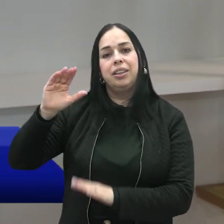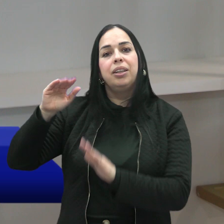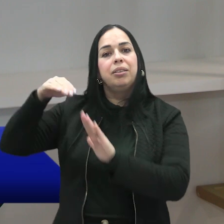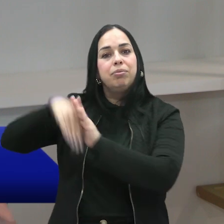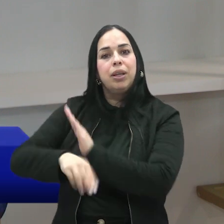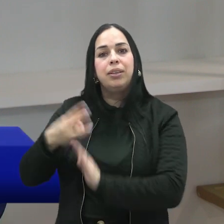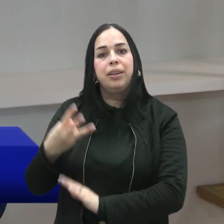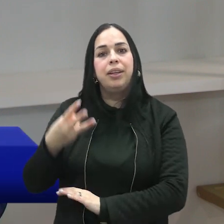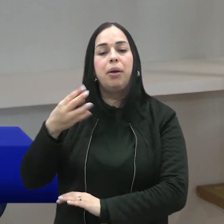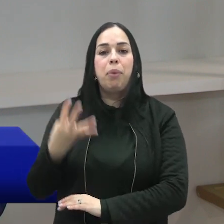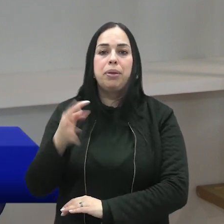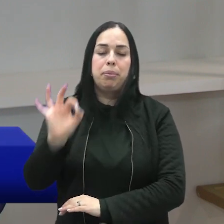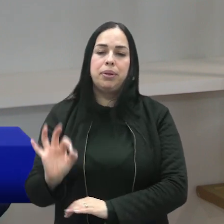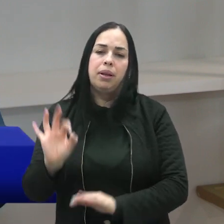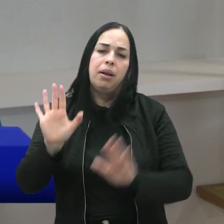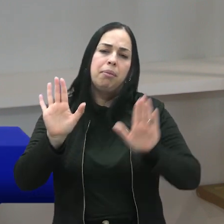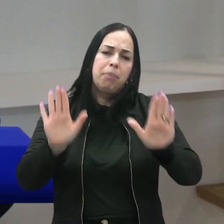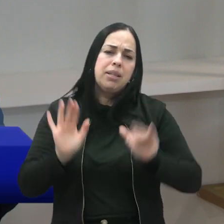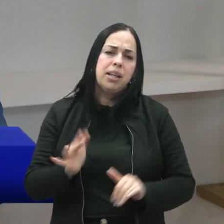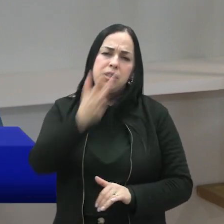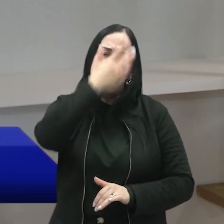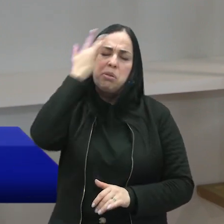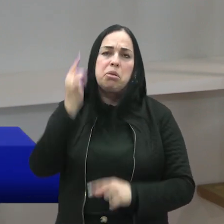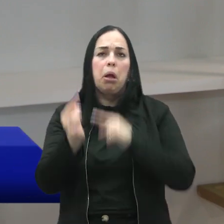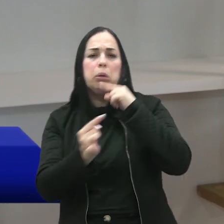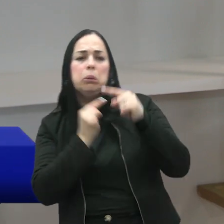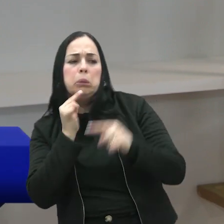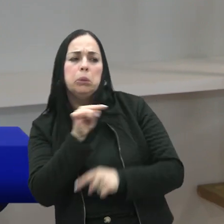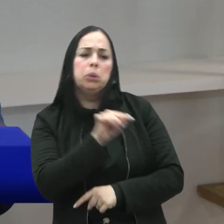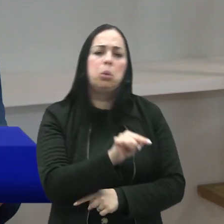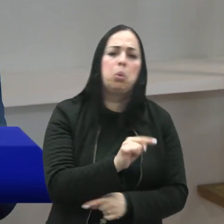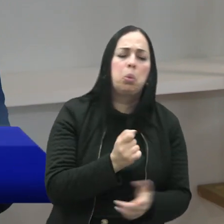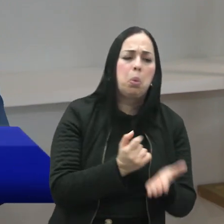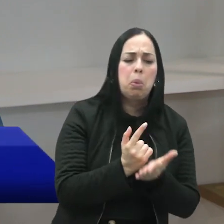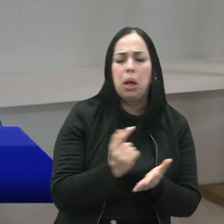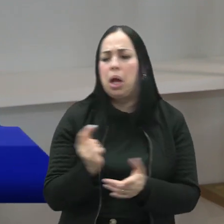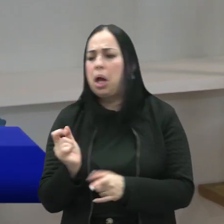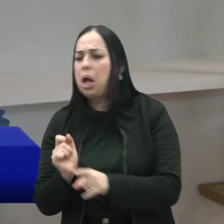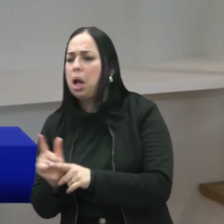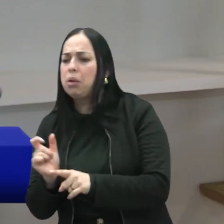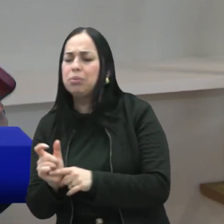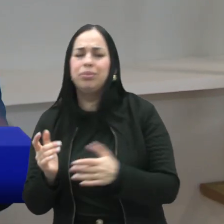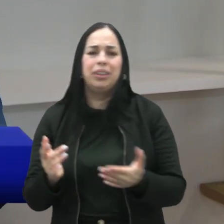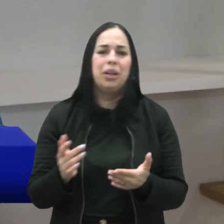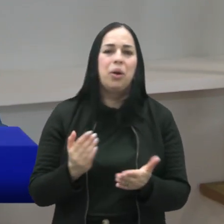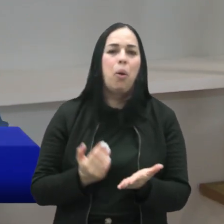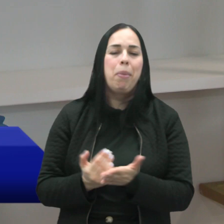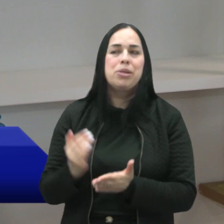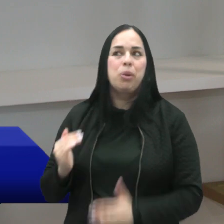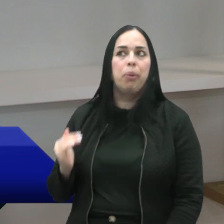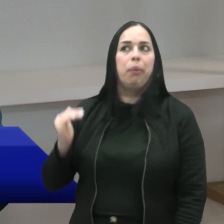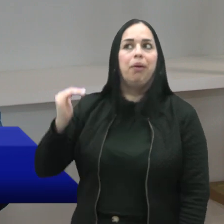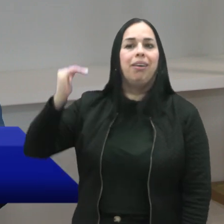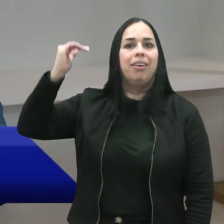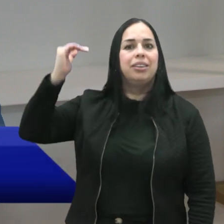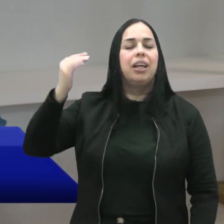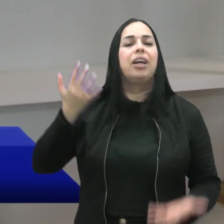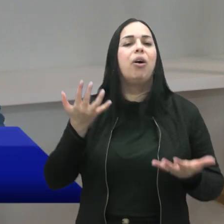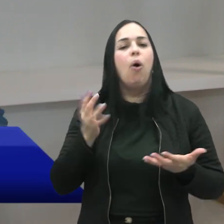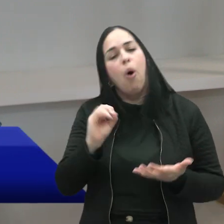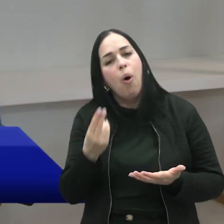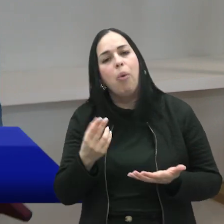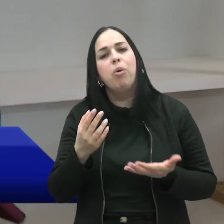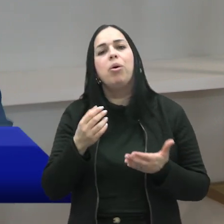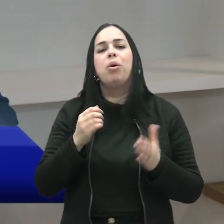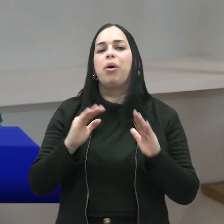uma queda de 34%. Mas muita gente fica na dúvida: comprar ou alugar? A pessoa está entrando na vida adulta ou está querendo mudar de casa,